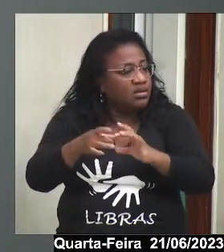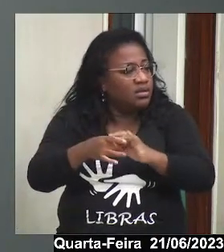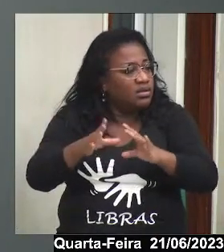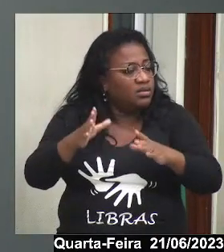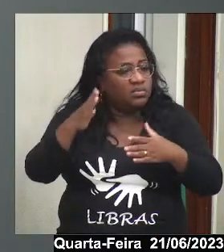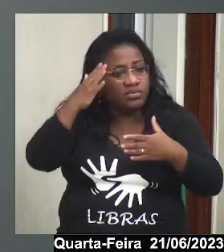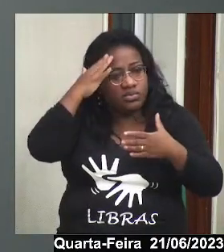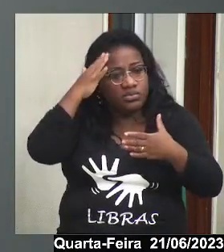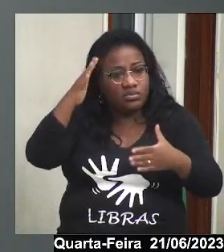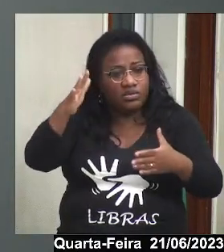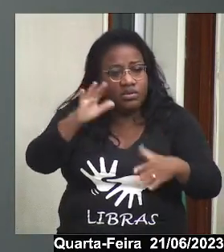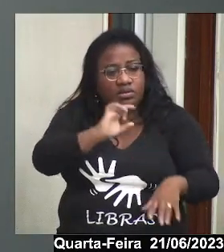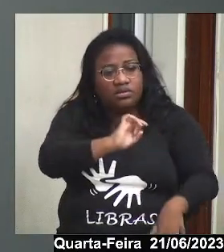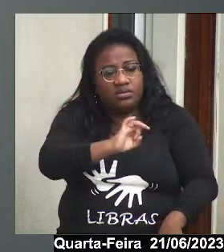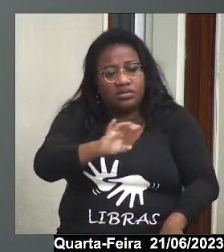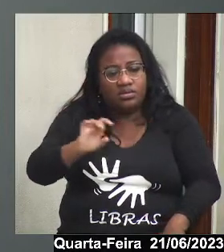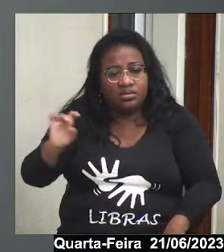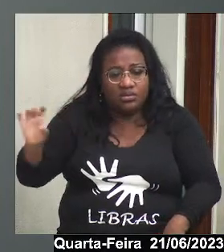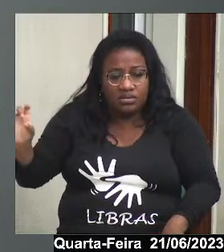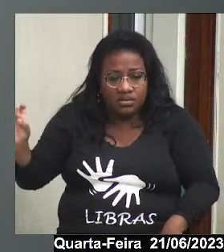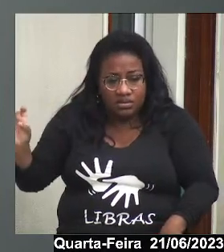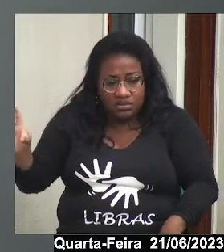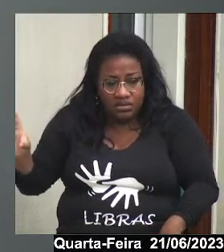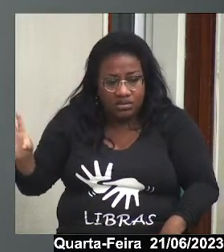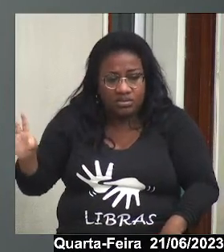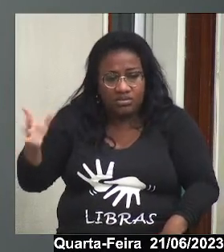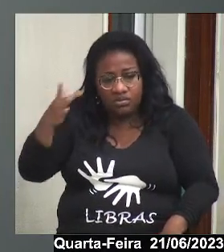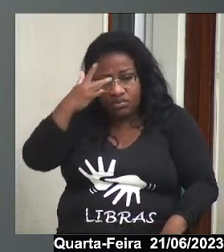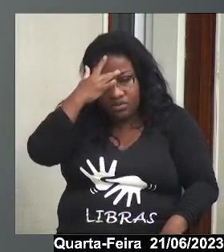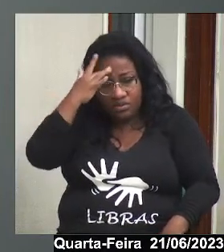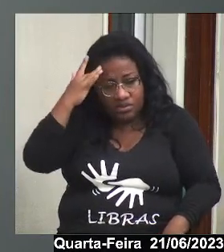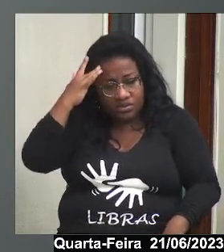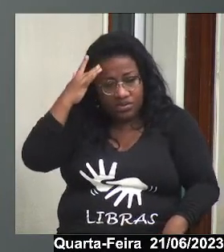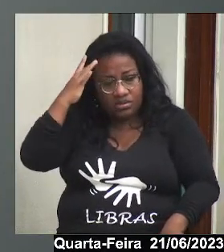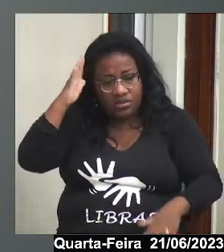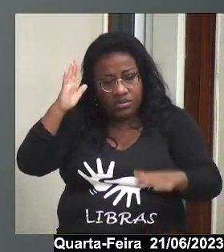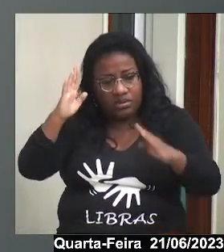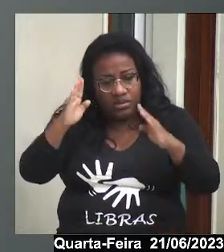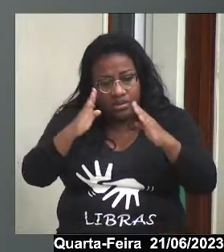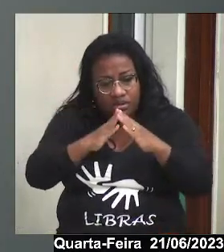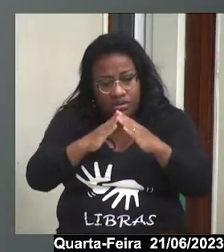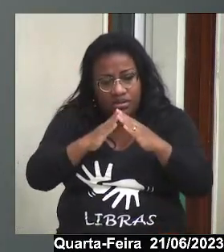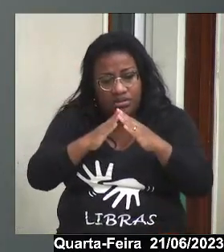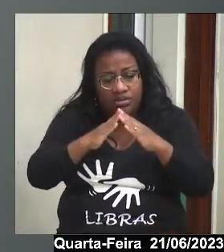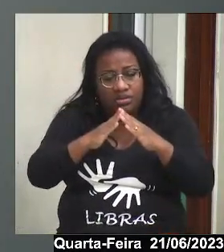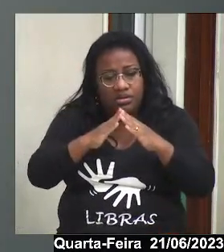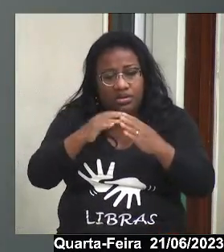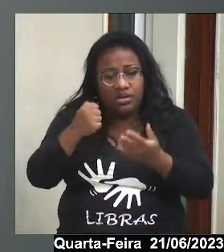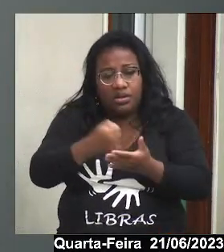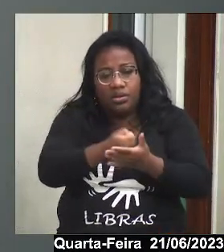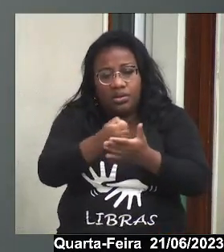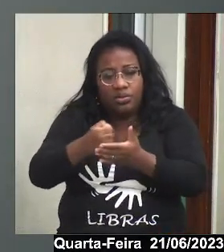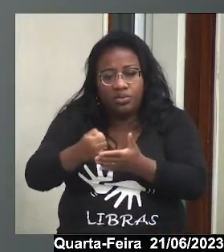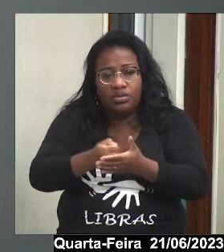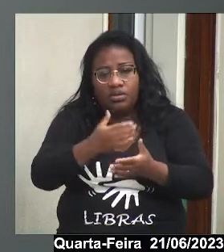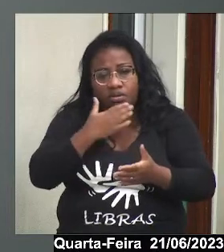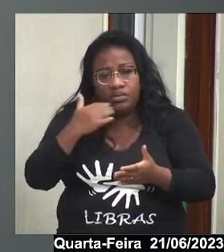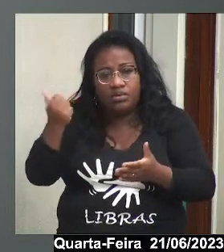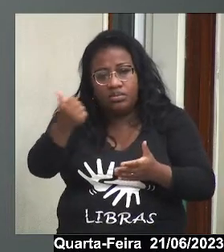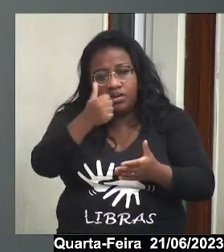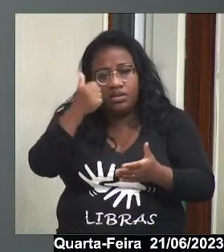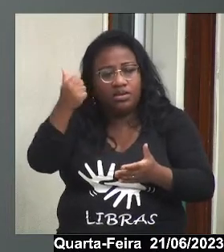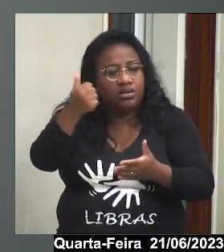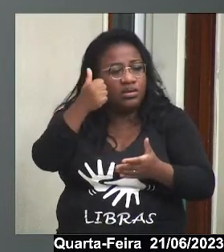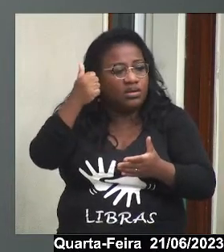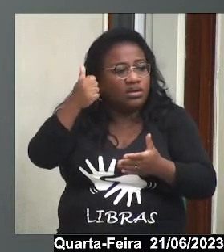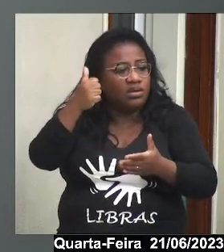Fica aqui meu muito obrigado a cada um de vocês munícipes que estão hoje aqui brigando por melhorias, seja para sua